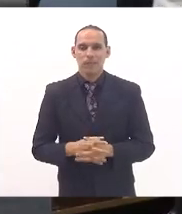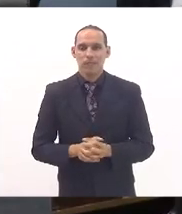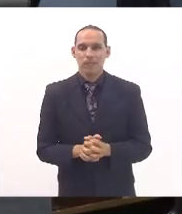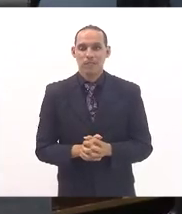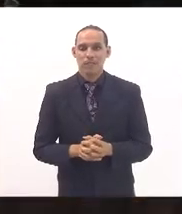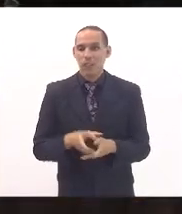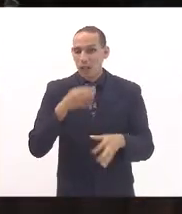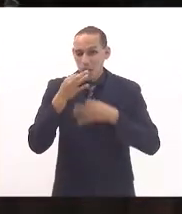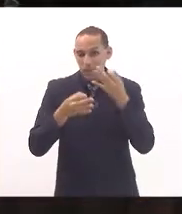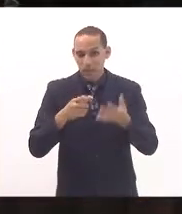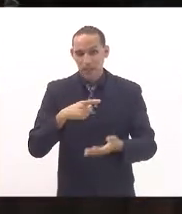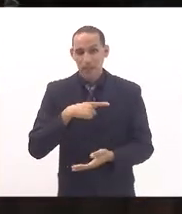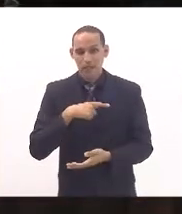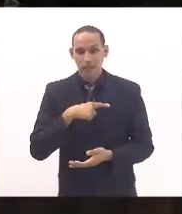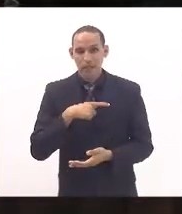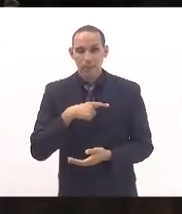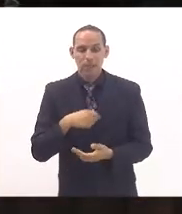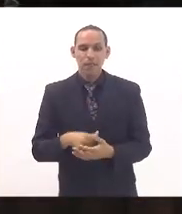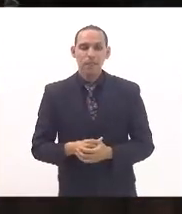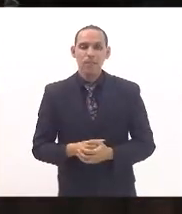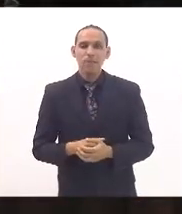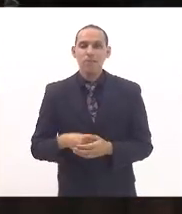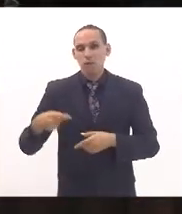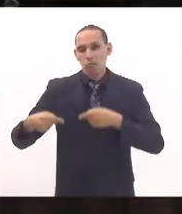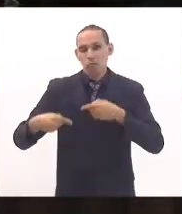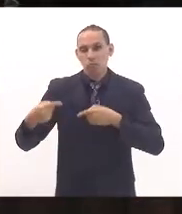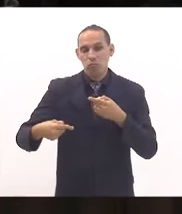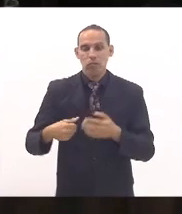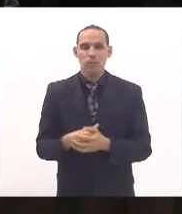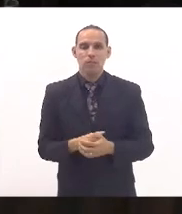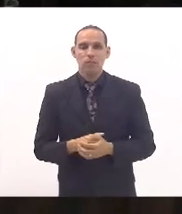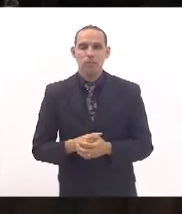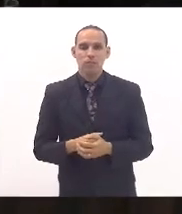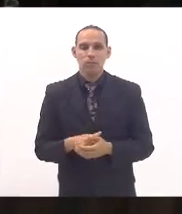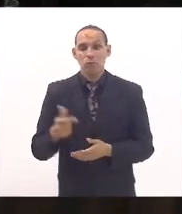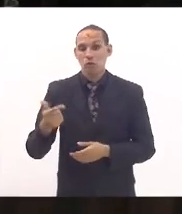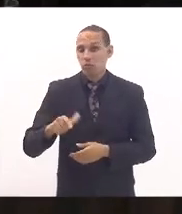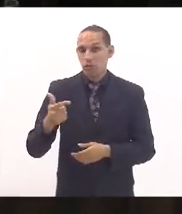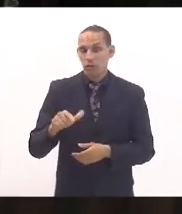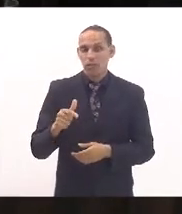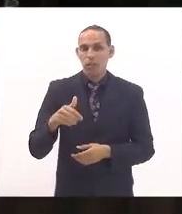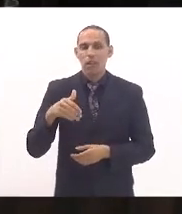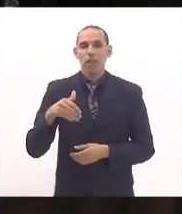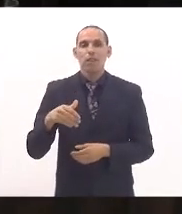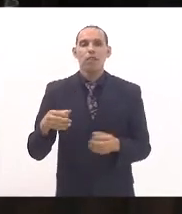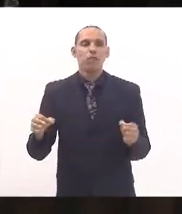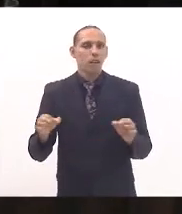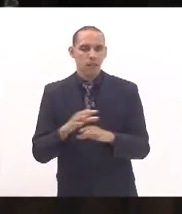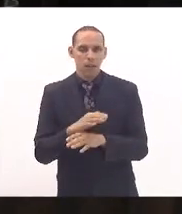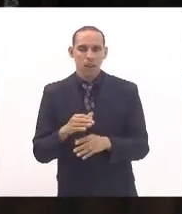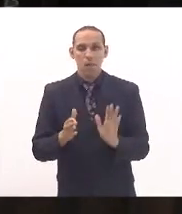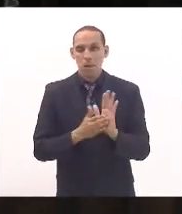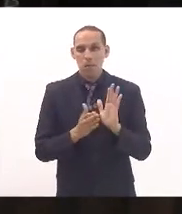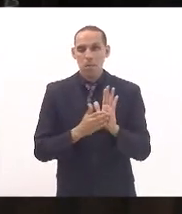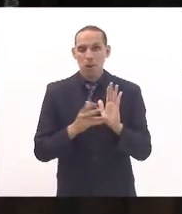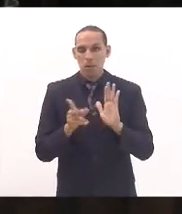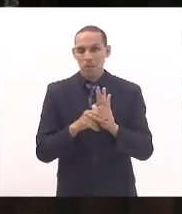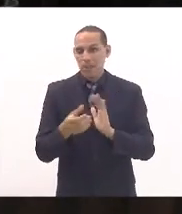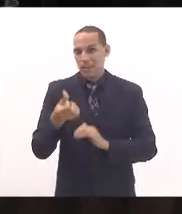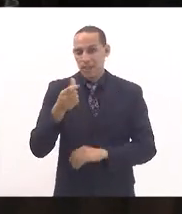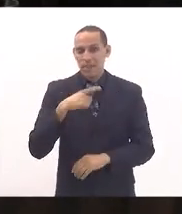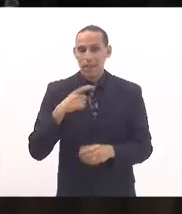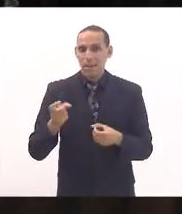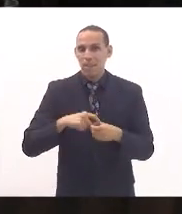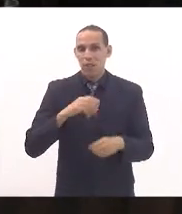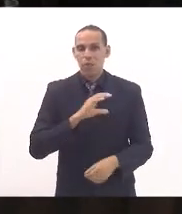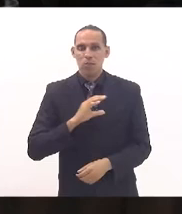Os pareceres emitidos em discussão. Não havendo quem queira discutir, encerra a discussão, apresente proposta, recebeu 6 emendas e retorna